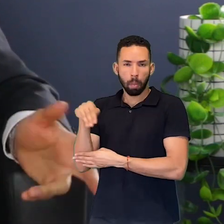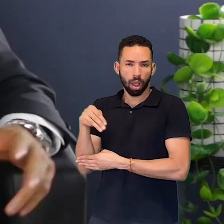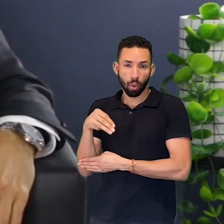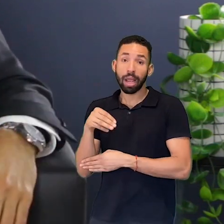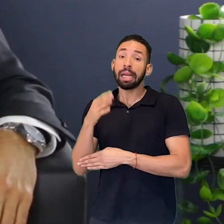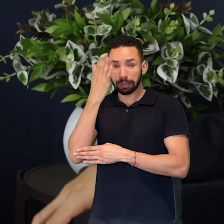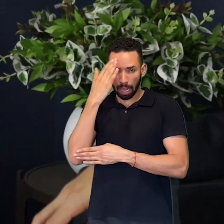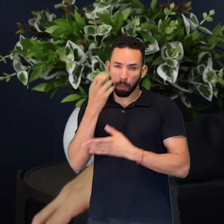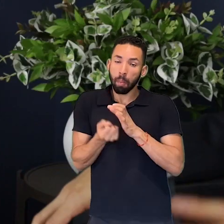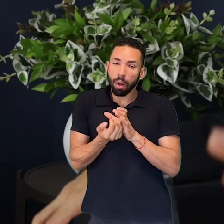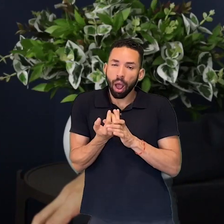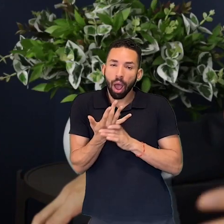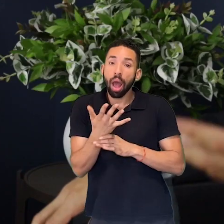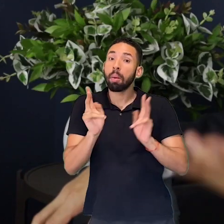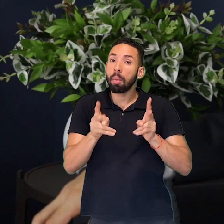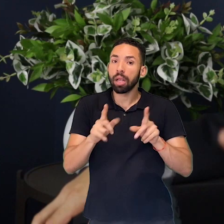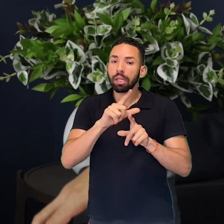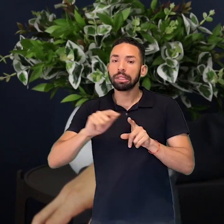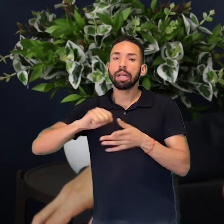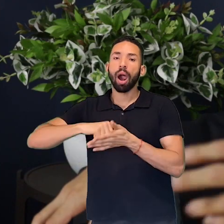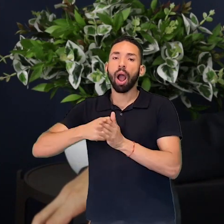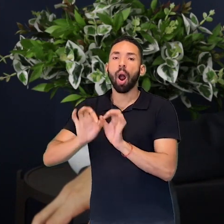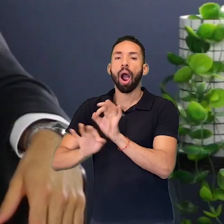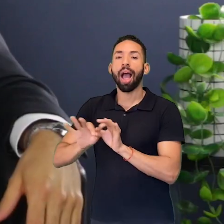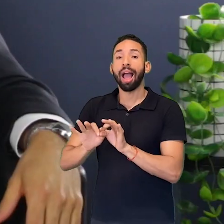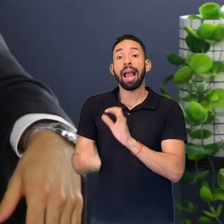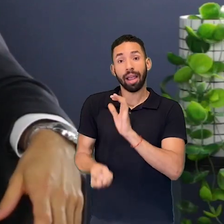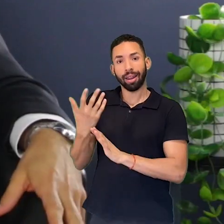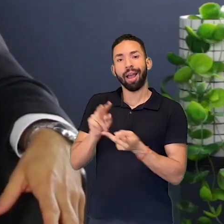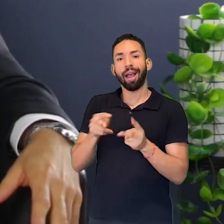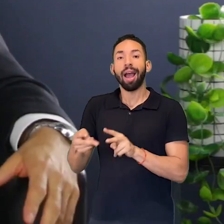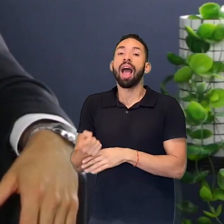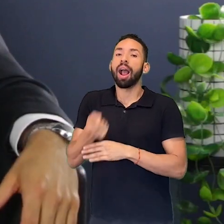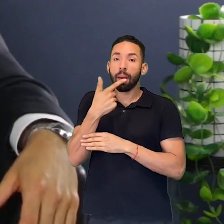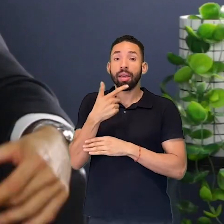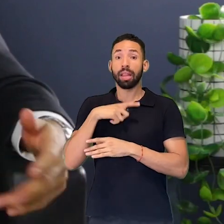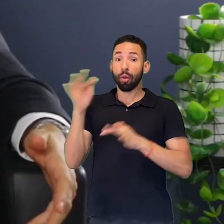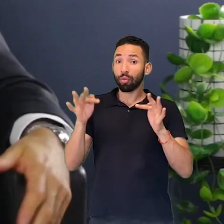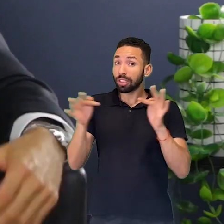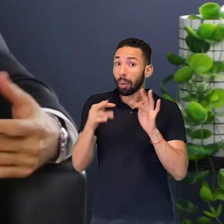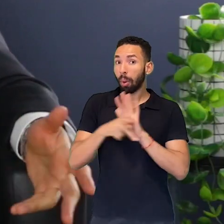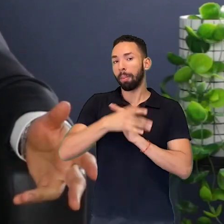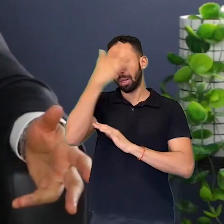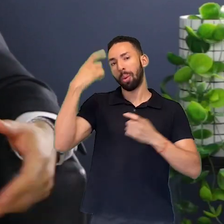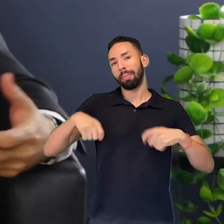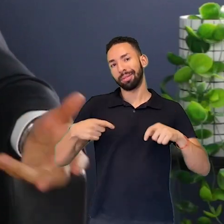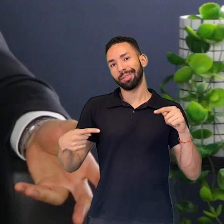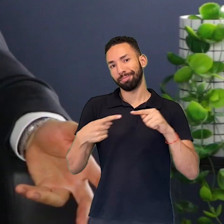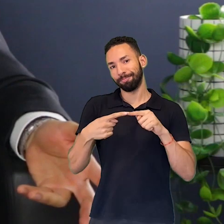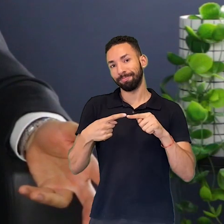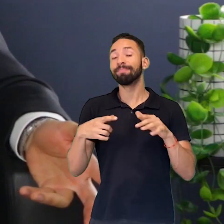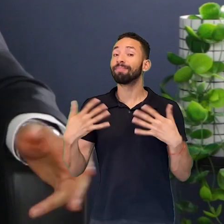da maconha. Na verdade, é a mesma planta, é extraído e feito um medicamento que tem uma funcionalidade para pessoas